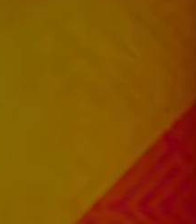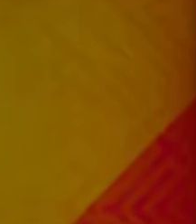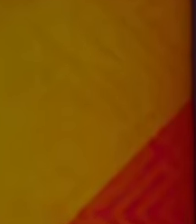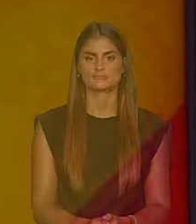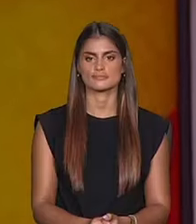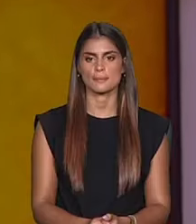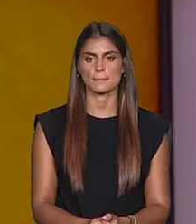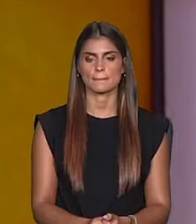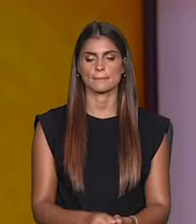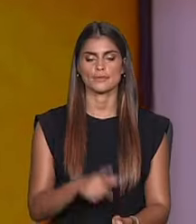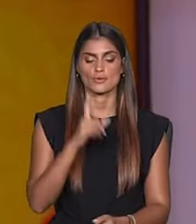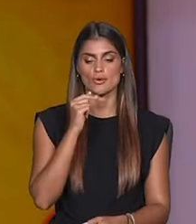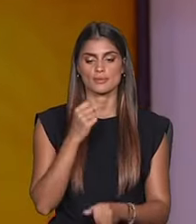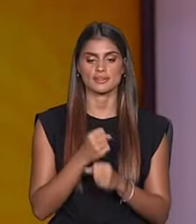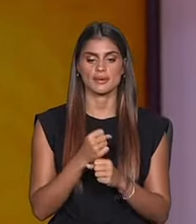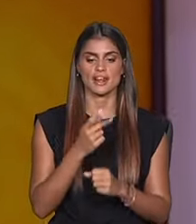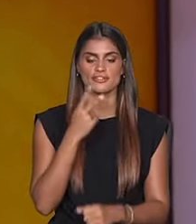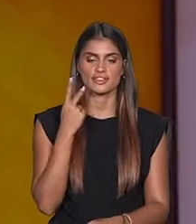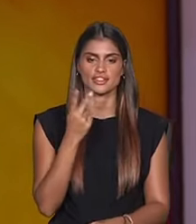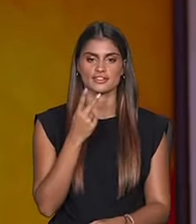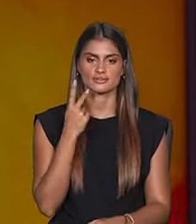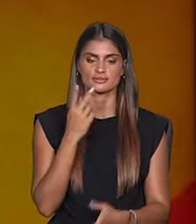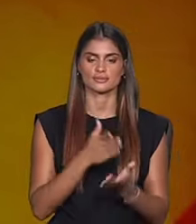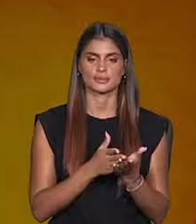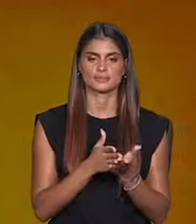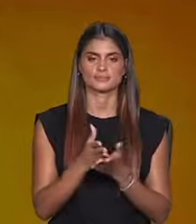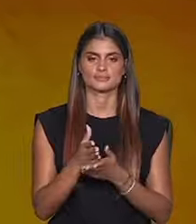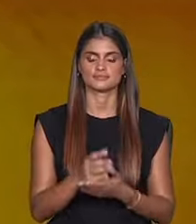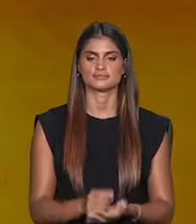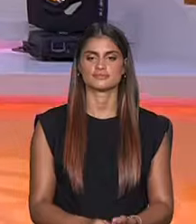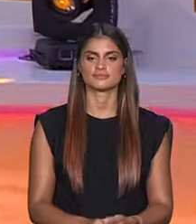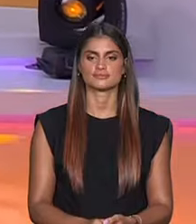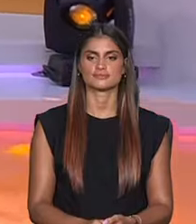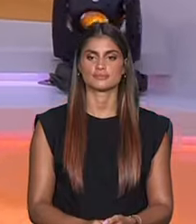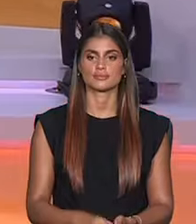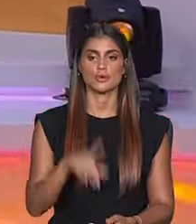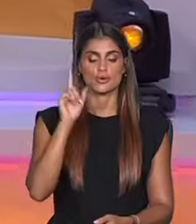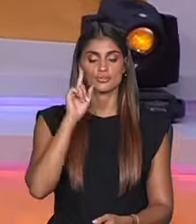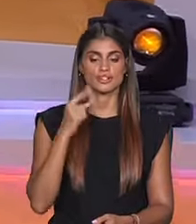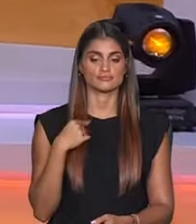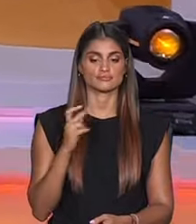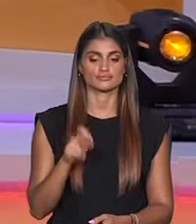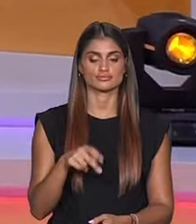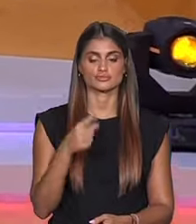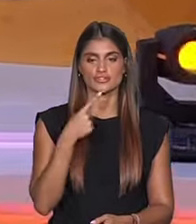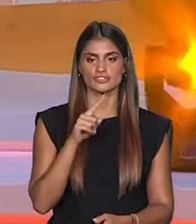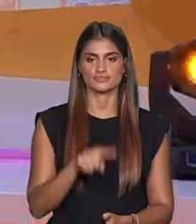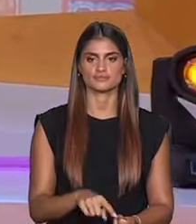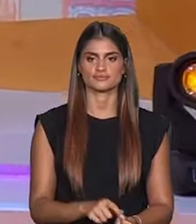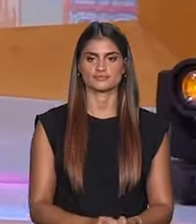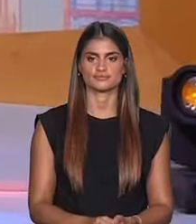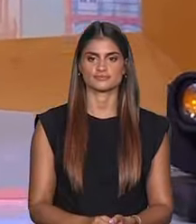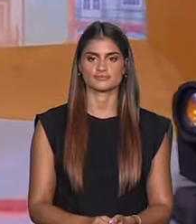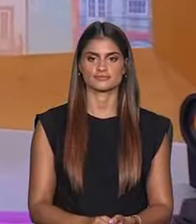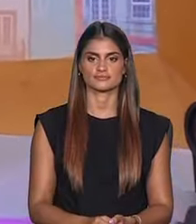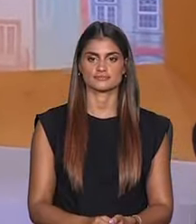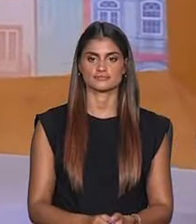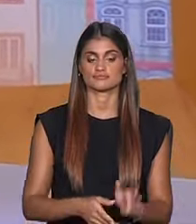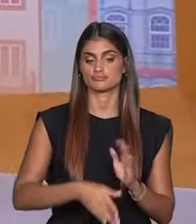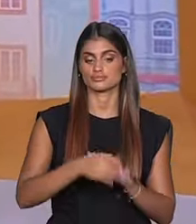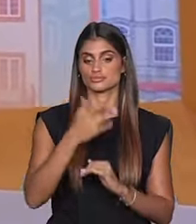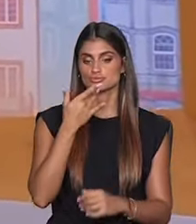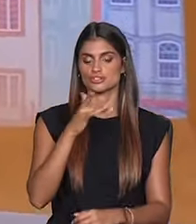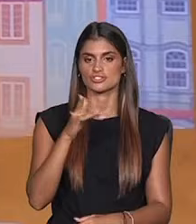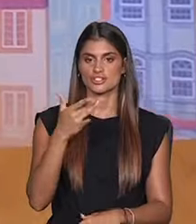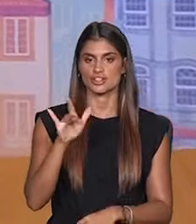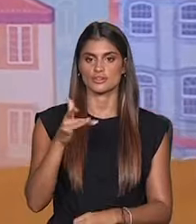mãe trabalha uma vida inteira para um dia regressar. E no estrangeiro,